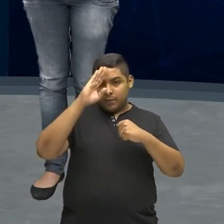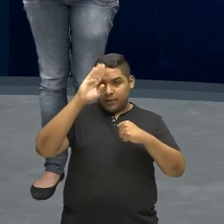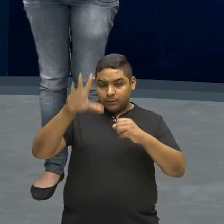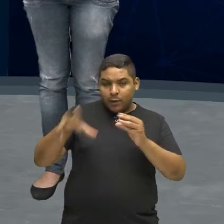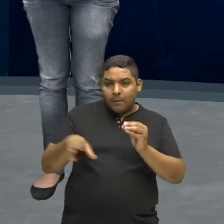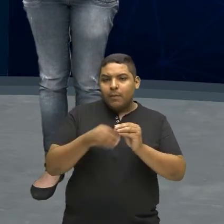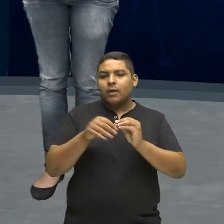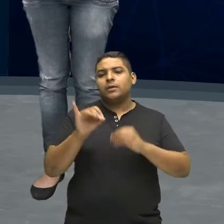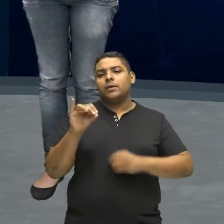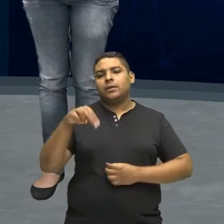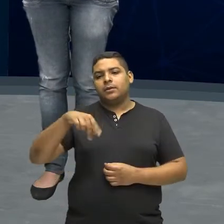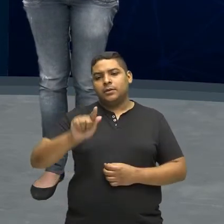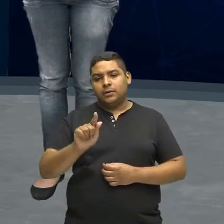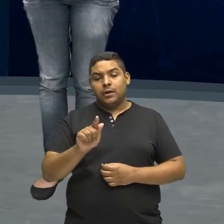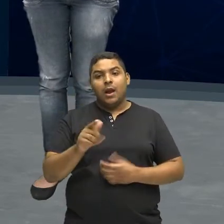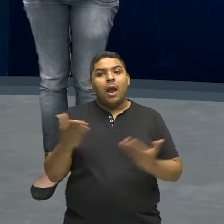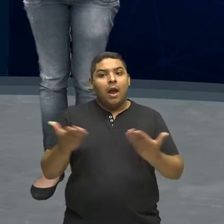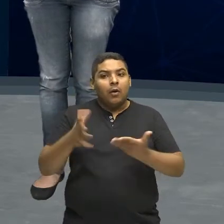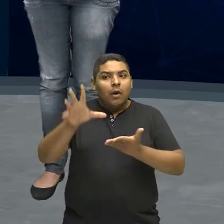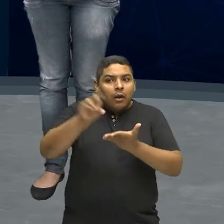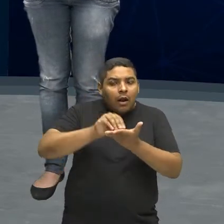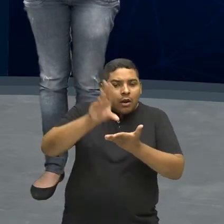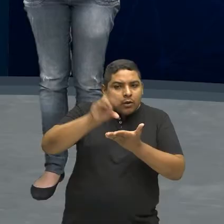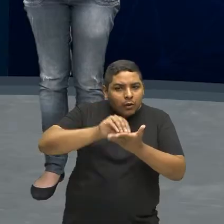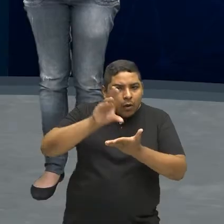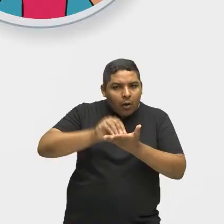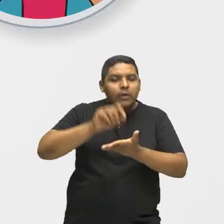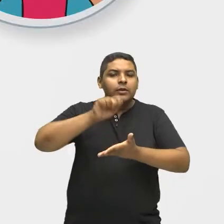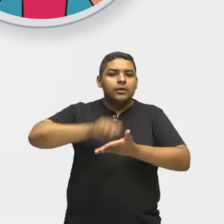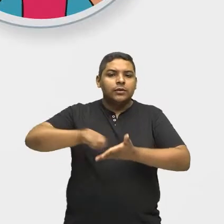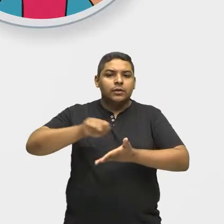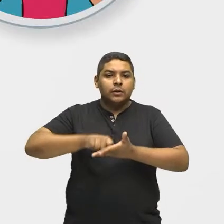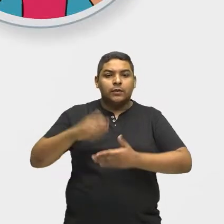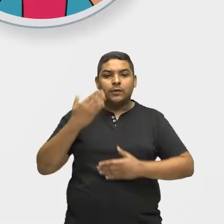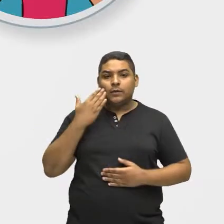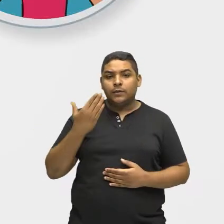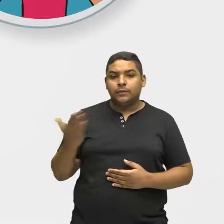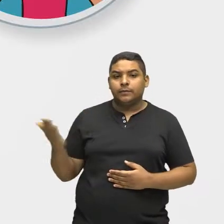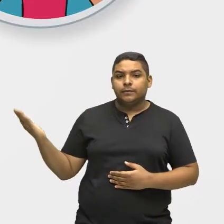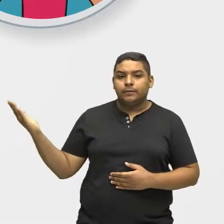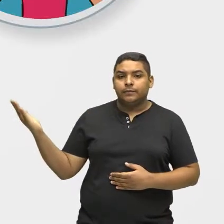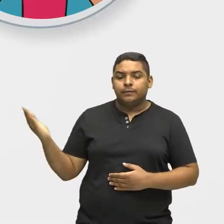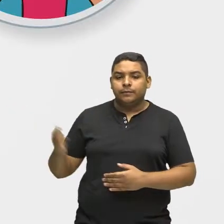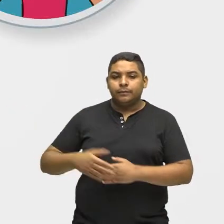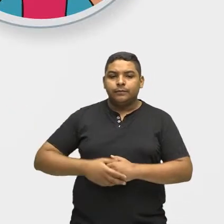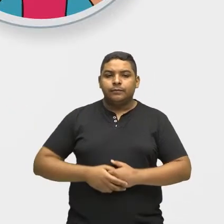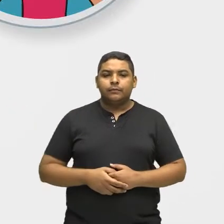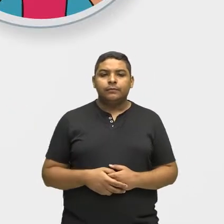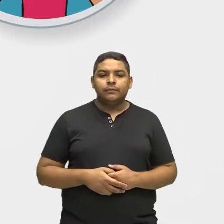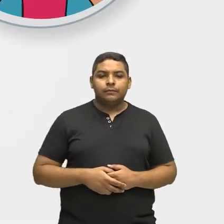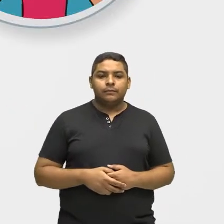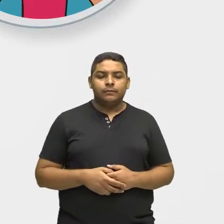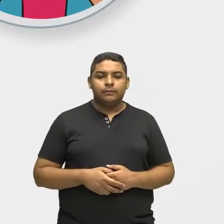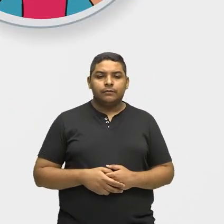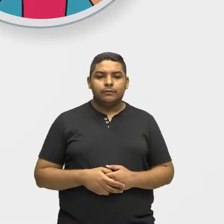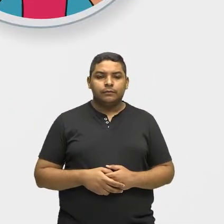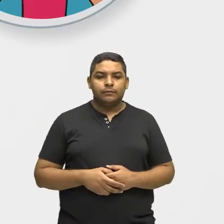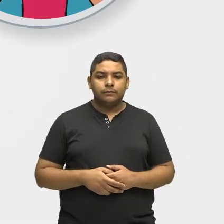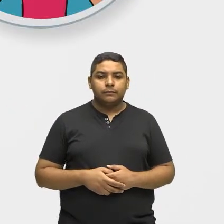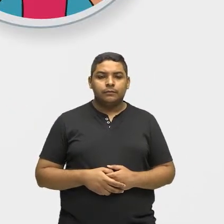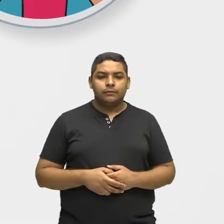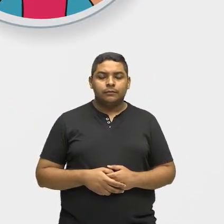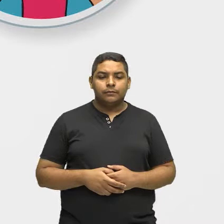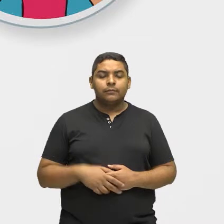ing. E eu quero que vocês anotem aqui o que está escrito na próxima cartela. Eu vou ler junto com vocês. Vamos dar uma olhada. Então,